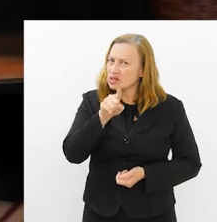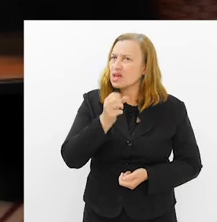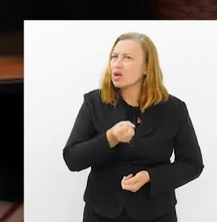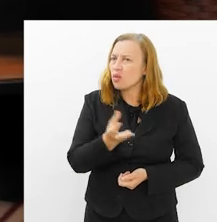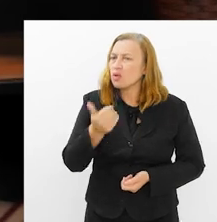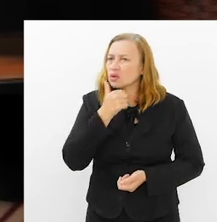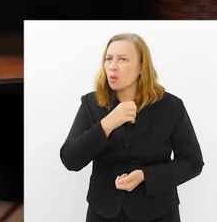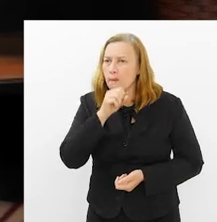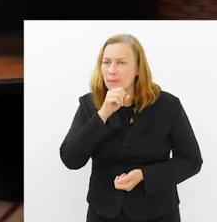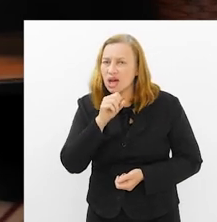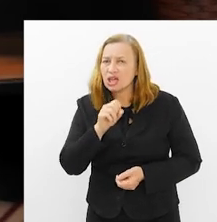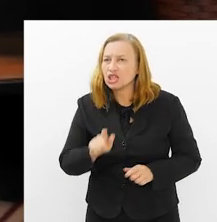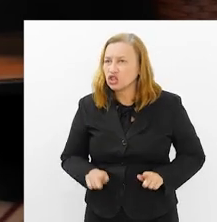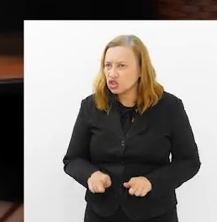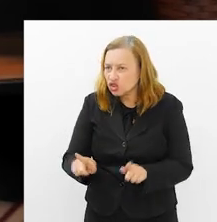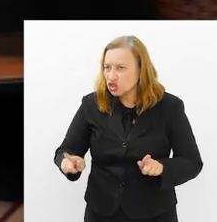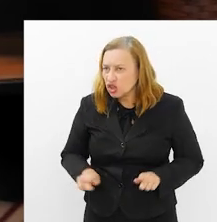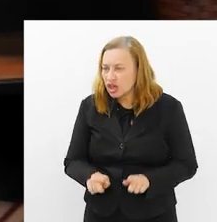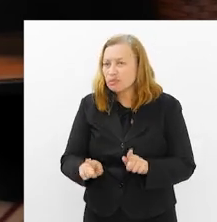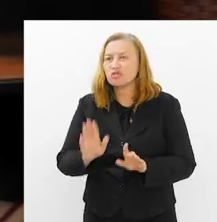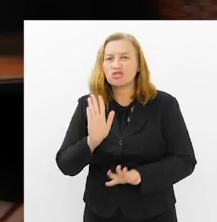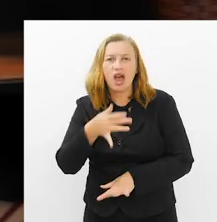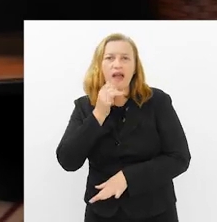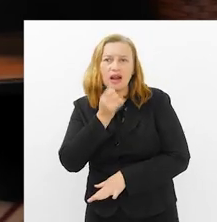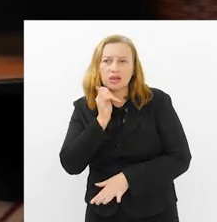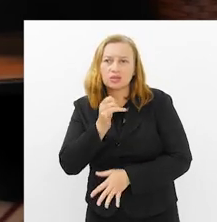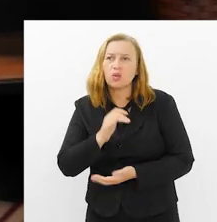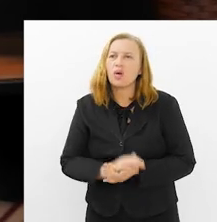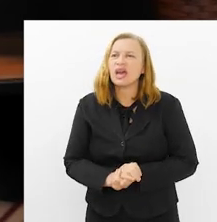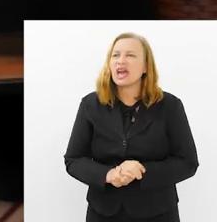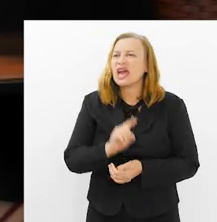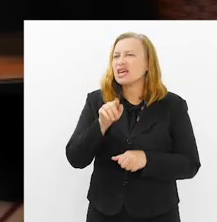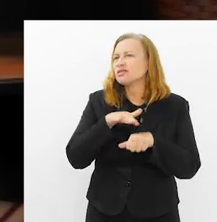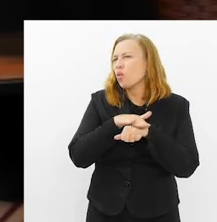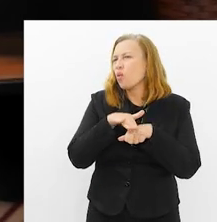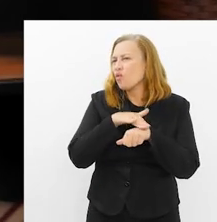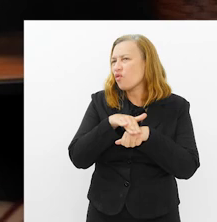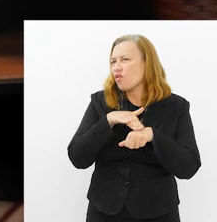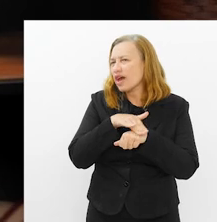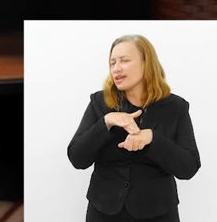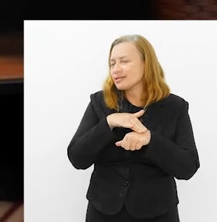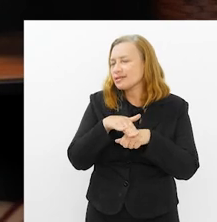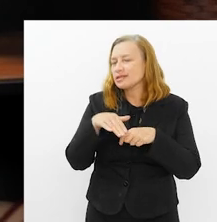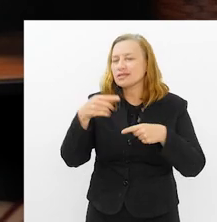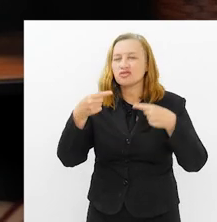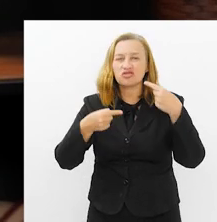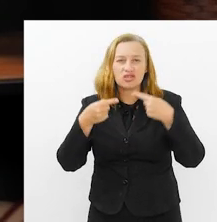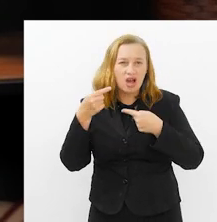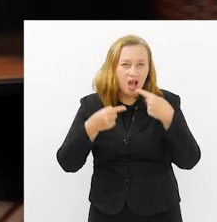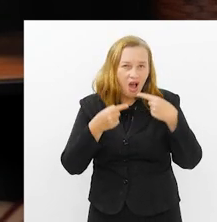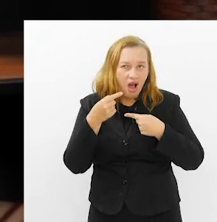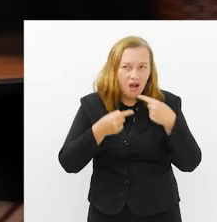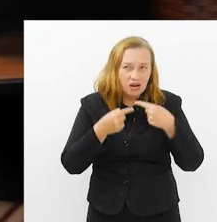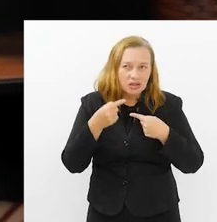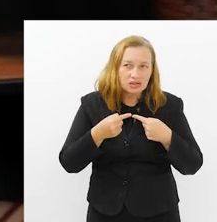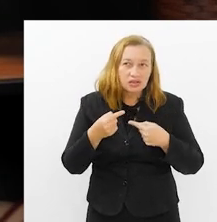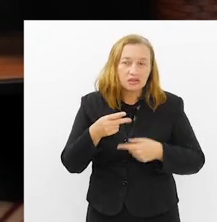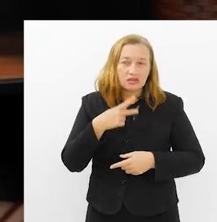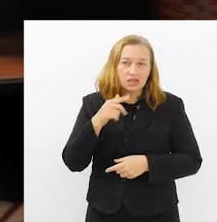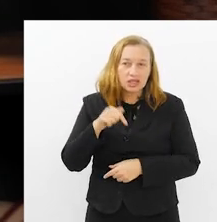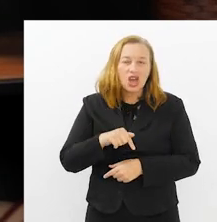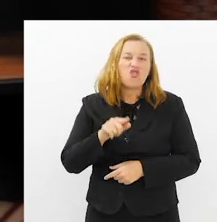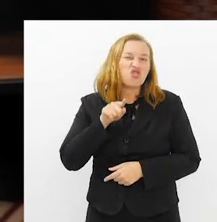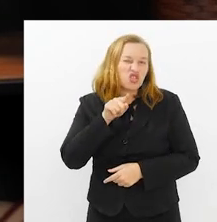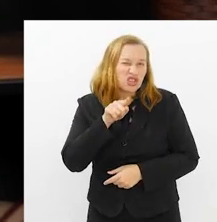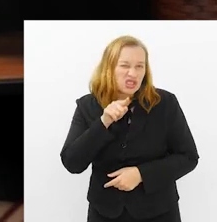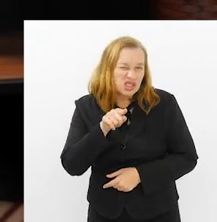mãe, você, enquanto mãe de gêmeos, já fez o nosso relato, e essa conversa, esse diálogo que nós